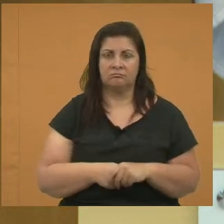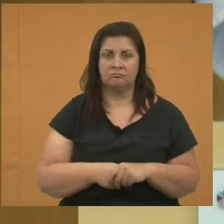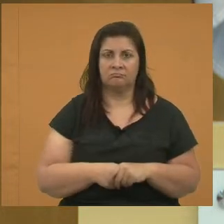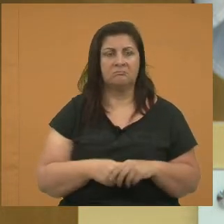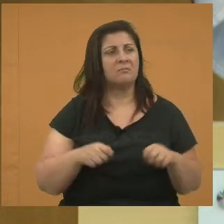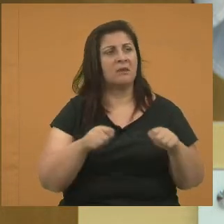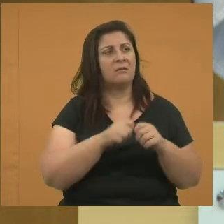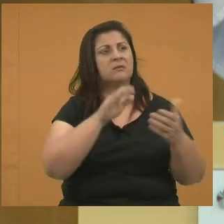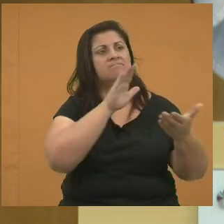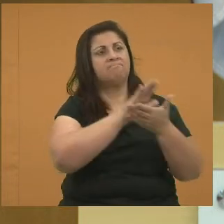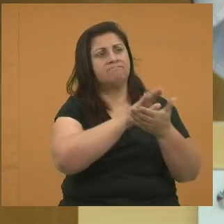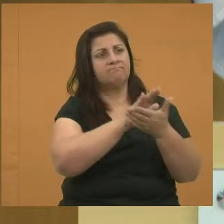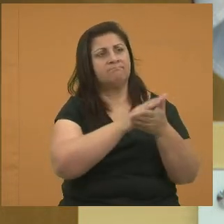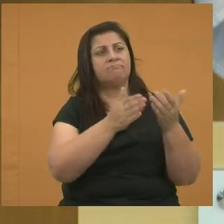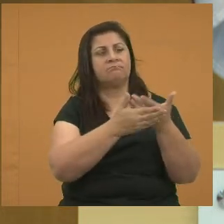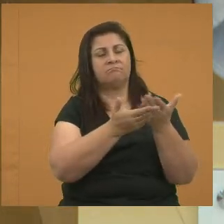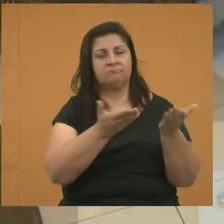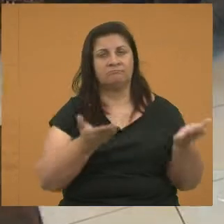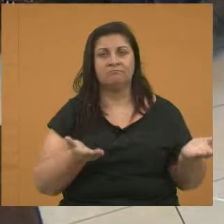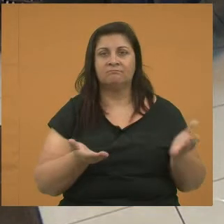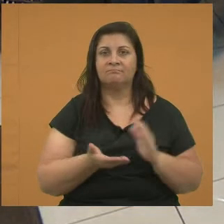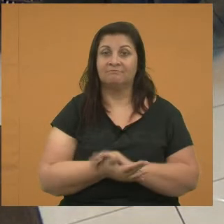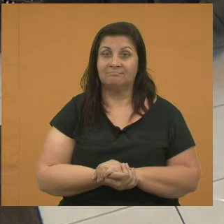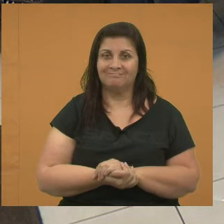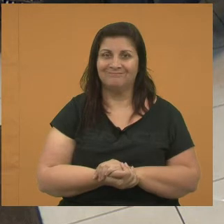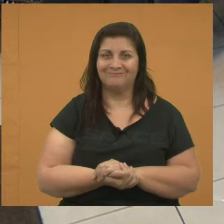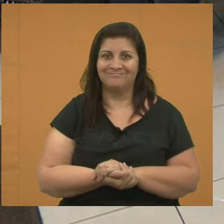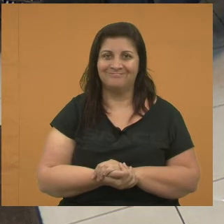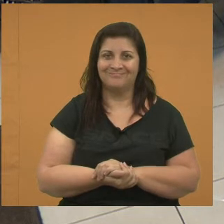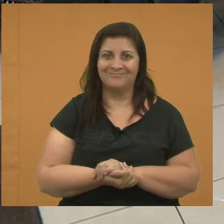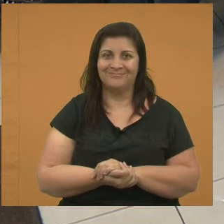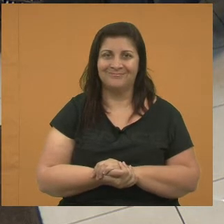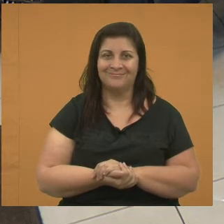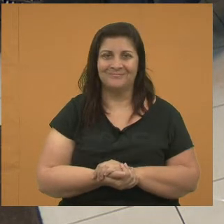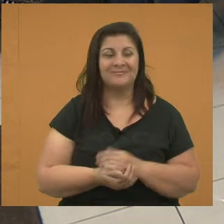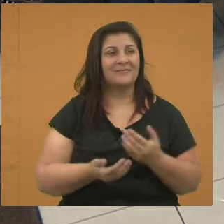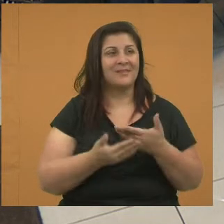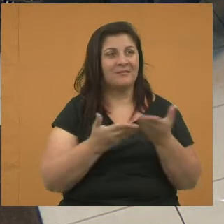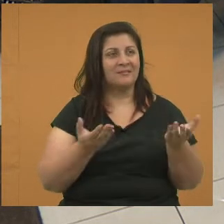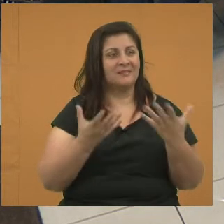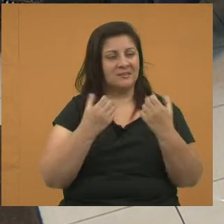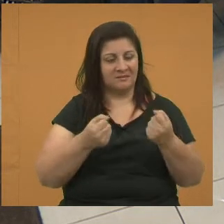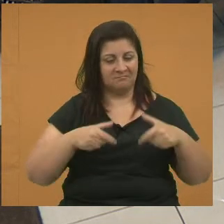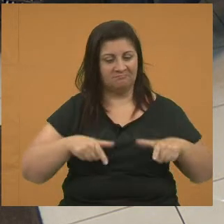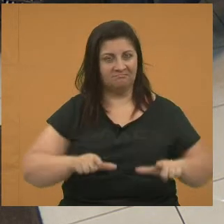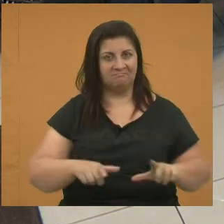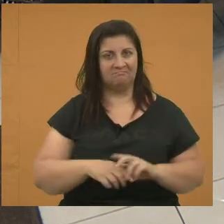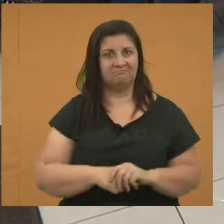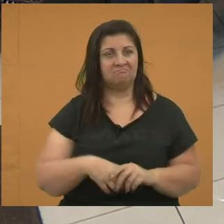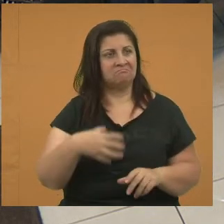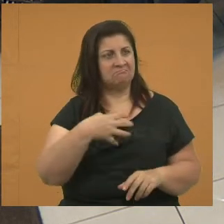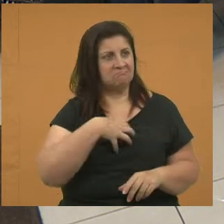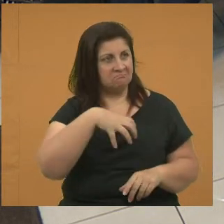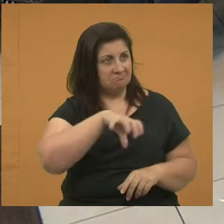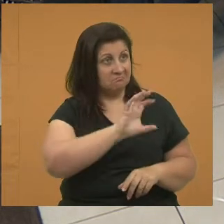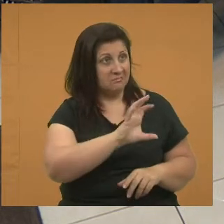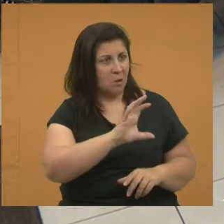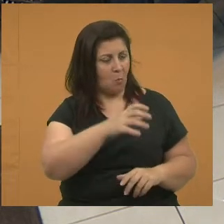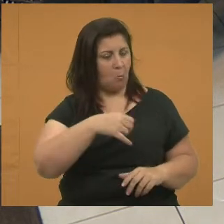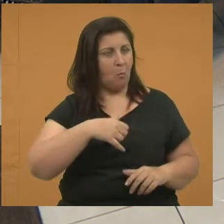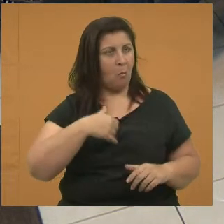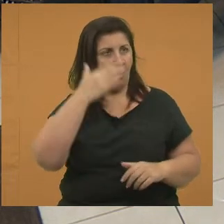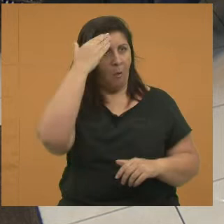homenageando vocês aqui hoje, de vocês de terem sido homenageados, e sintam-se honrados